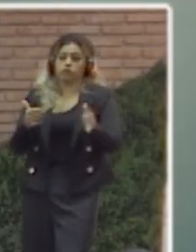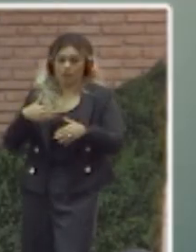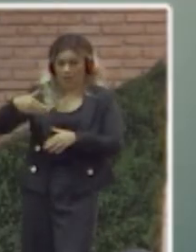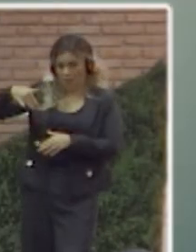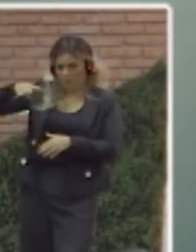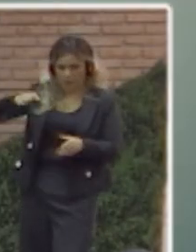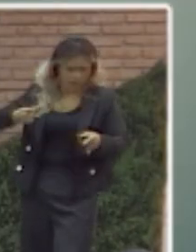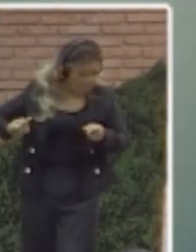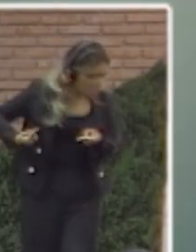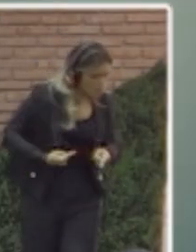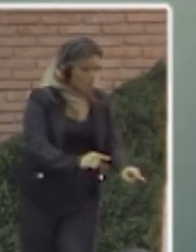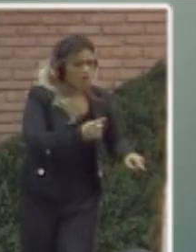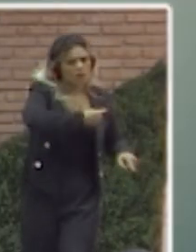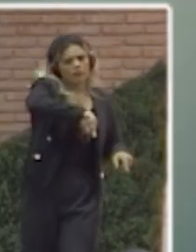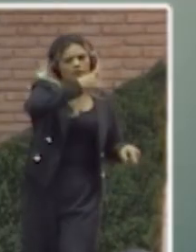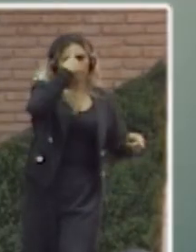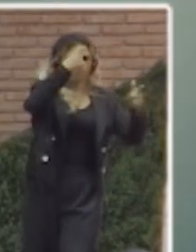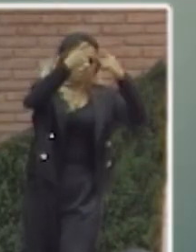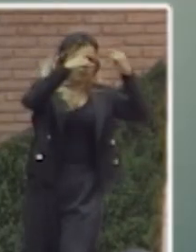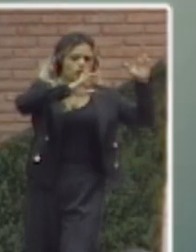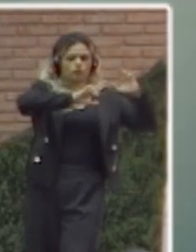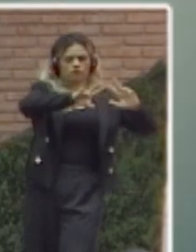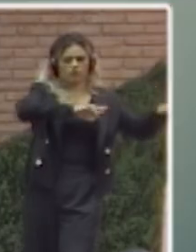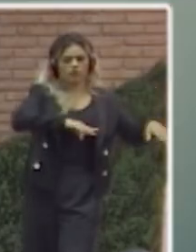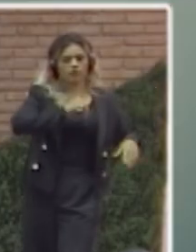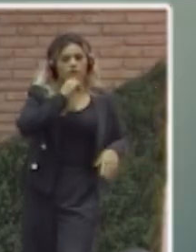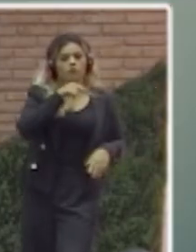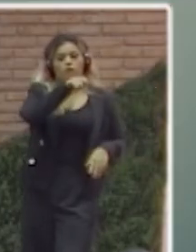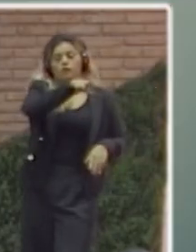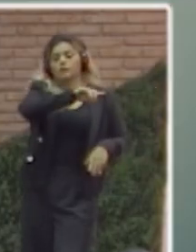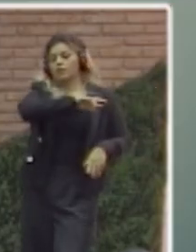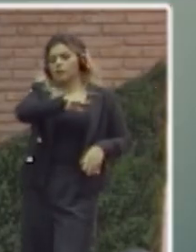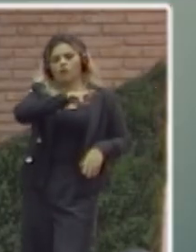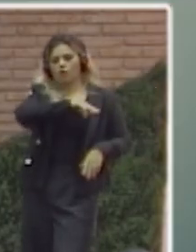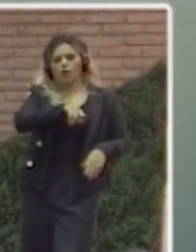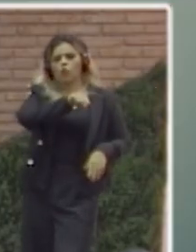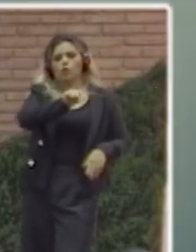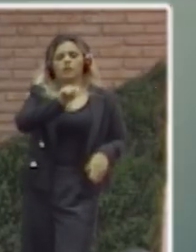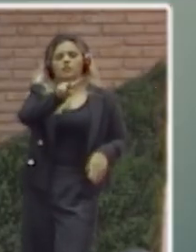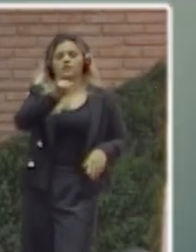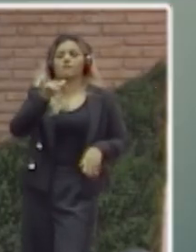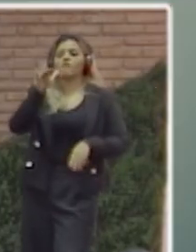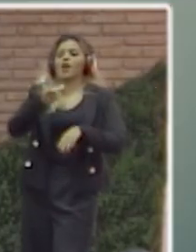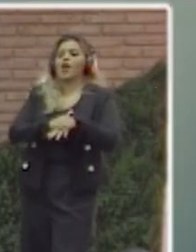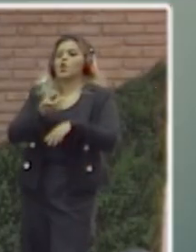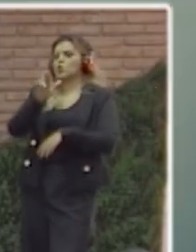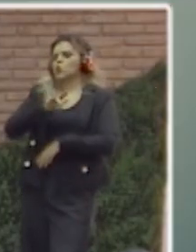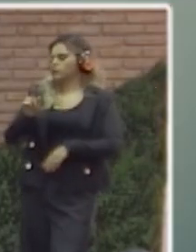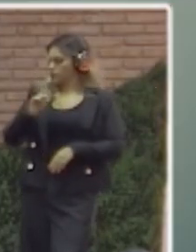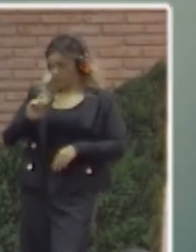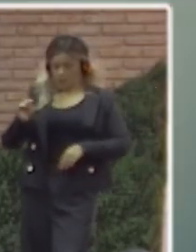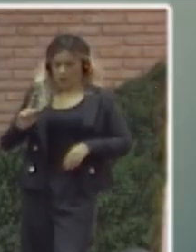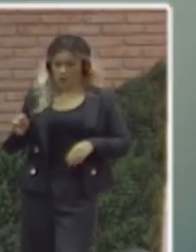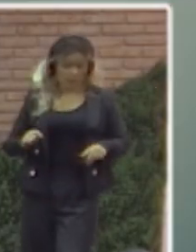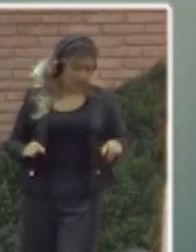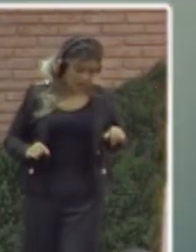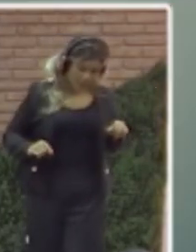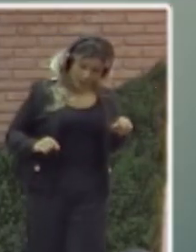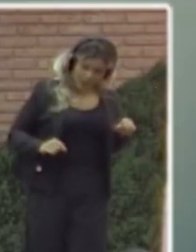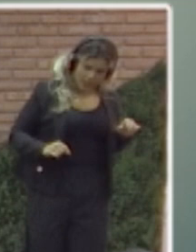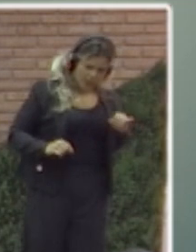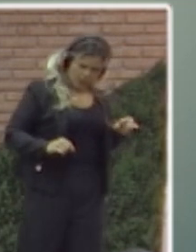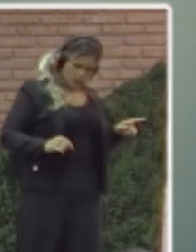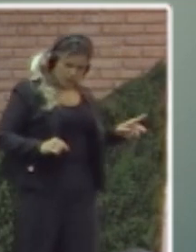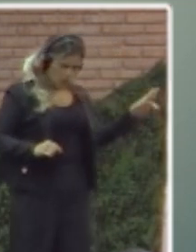diferente. A regra lá é a seguinte, você não vai falar o que você vai usar. A regra é, se você não vai